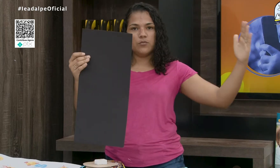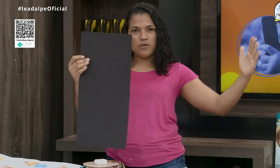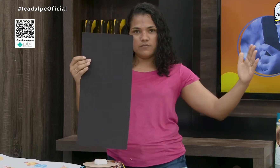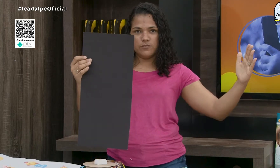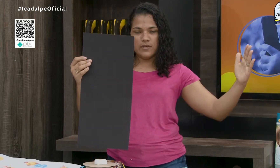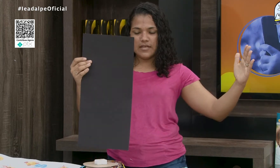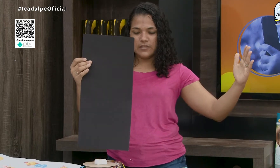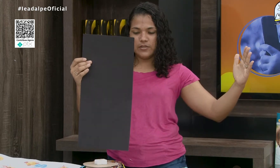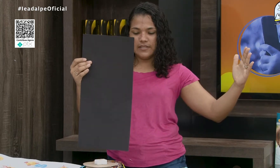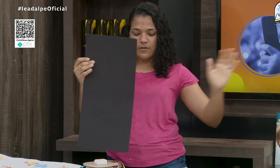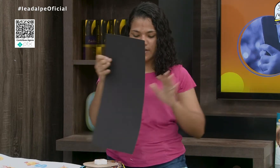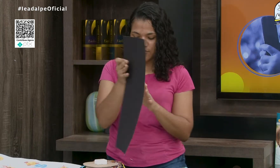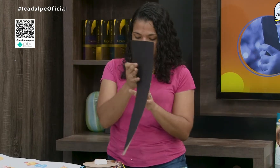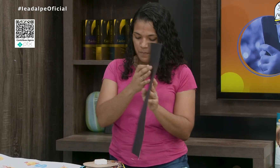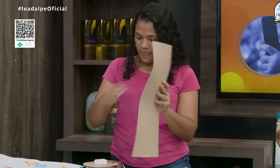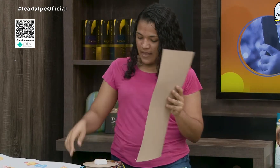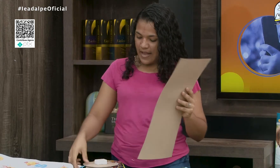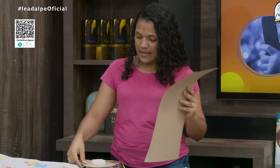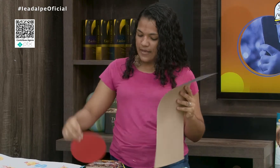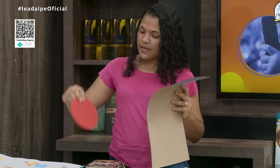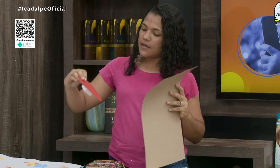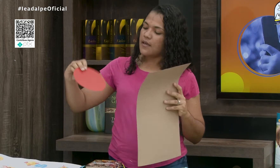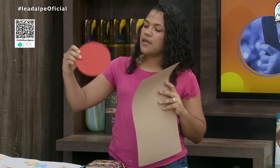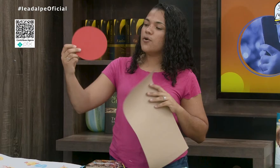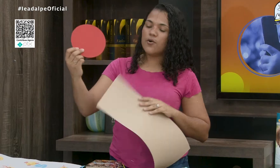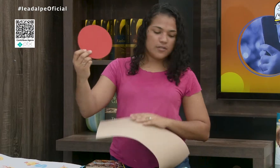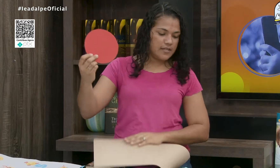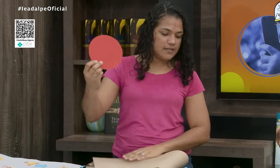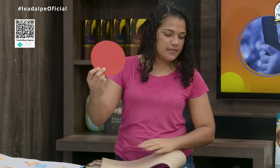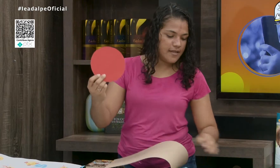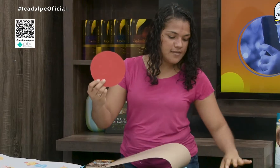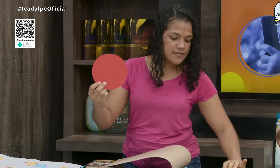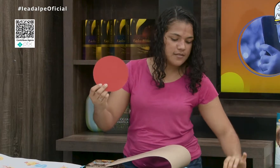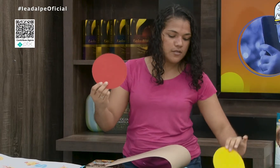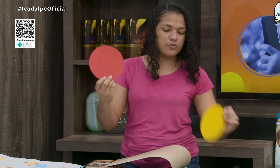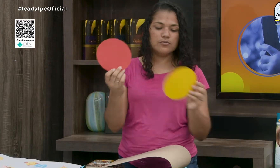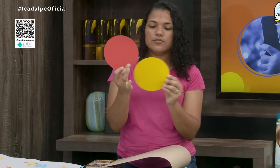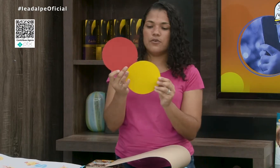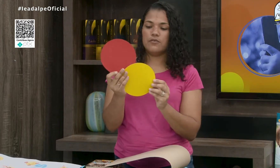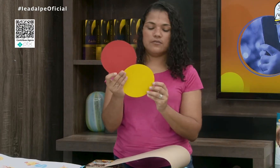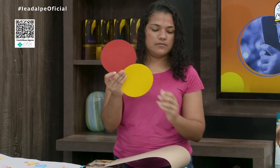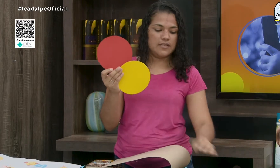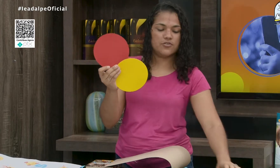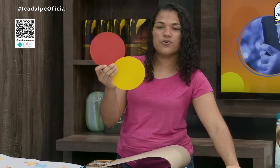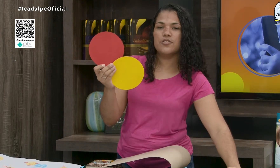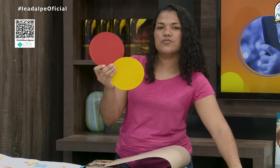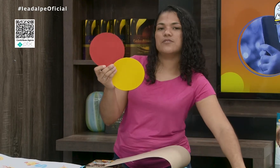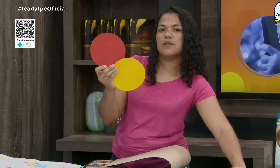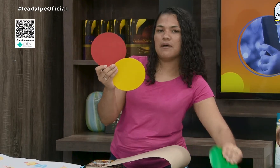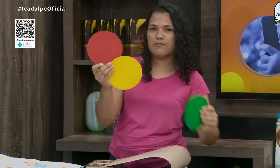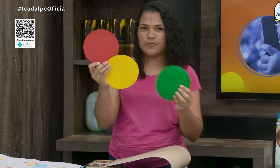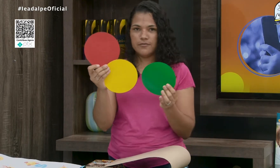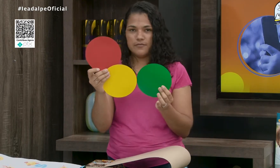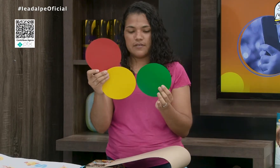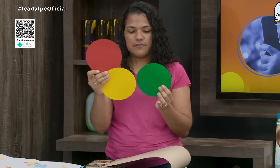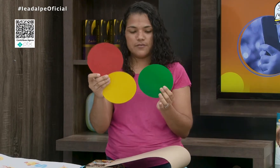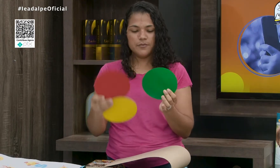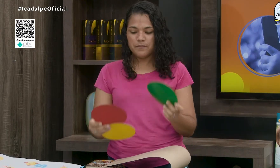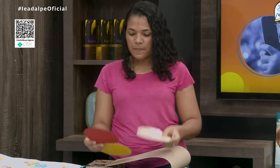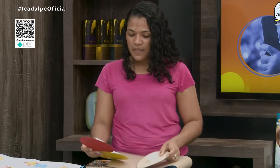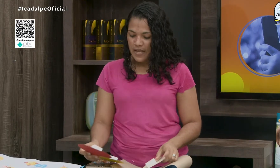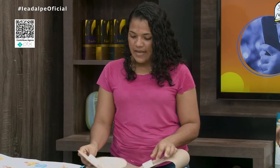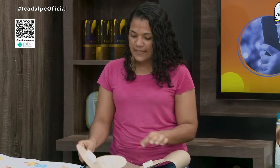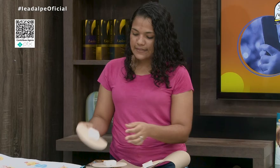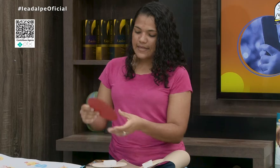desse, tá numa cartolina guache. Aqui eu cortei três círculos, ó, nas cores do semáforo, tá